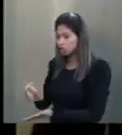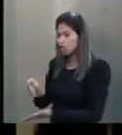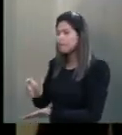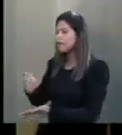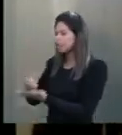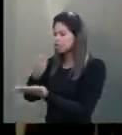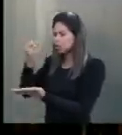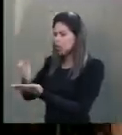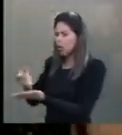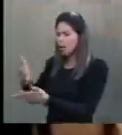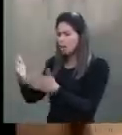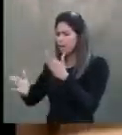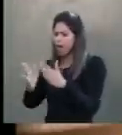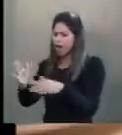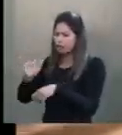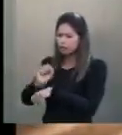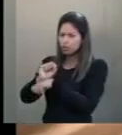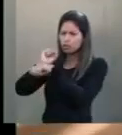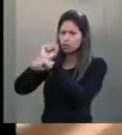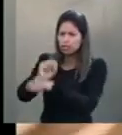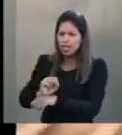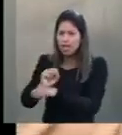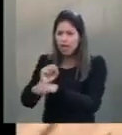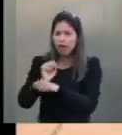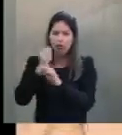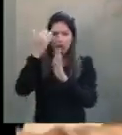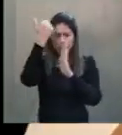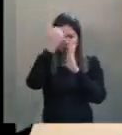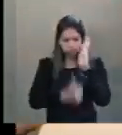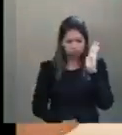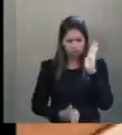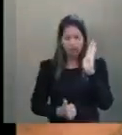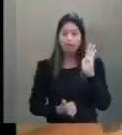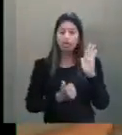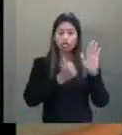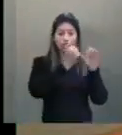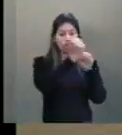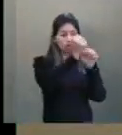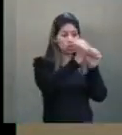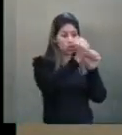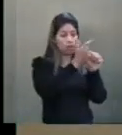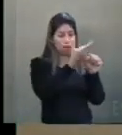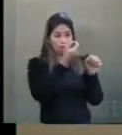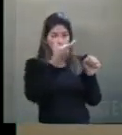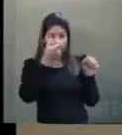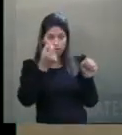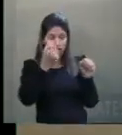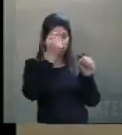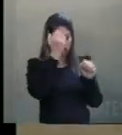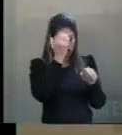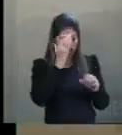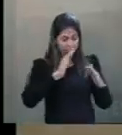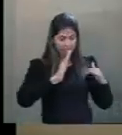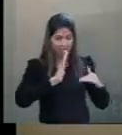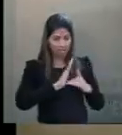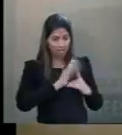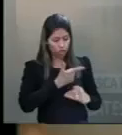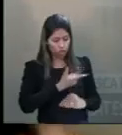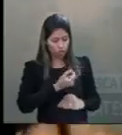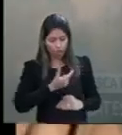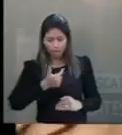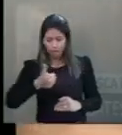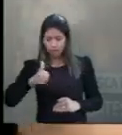escravidão disparou de 2020 para 2021, ou seja, evoluímos. No ano passado,